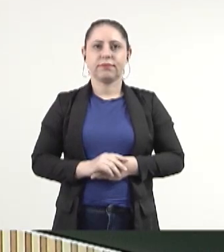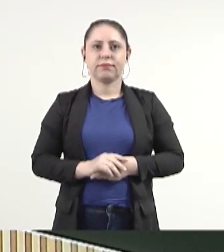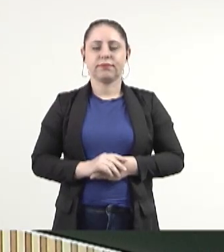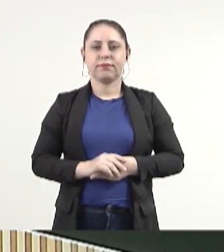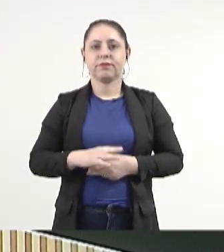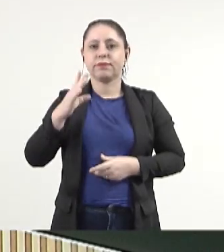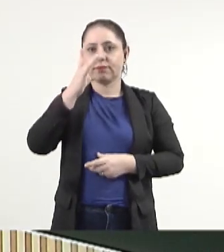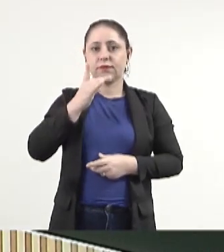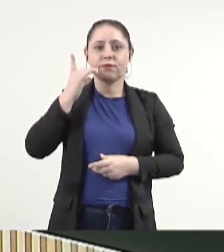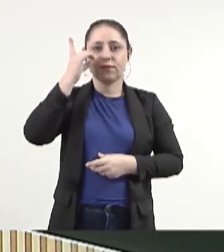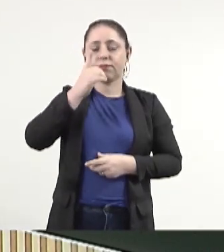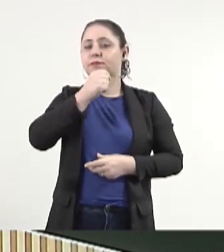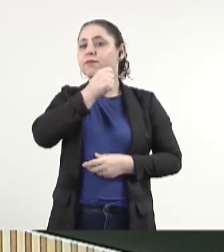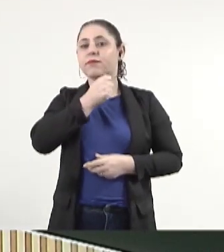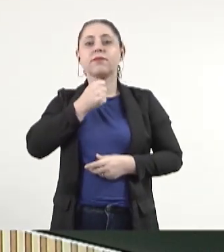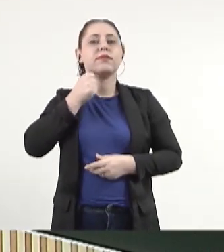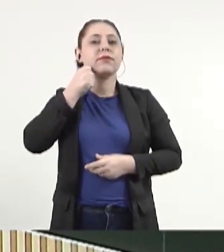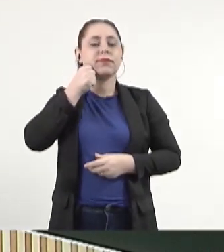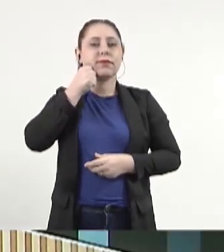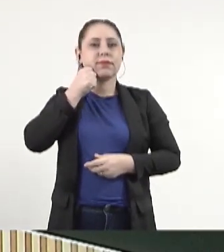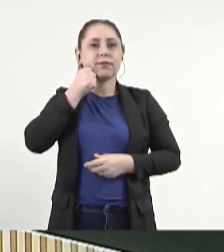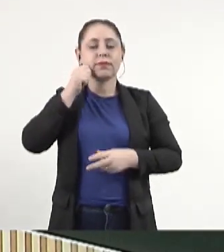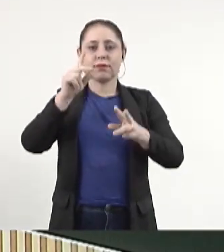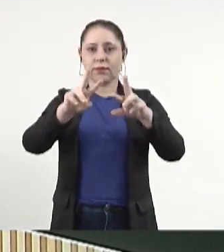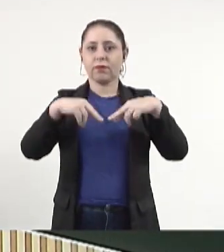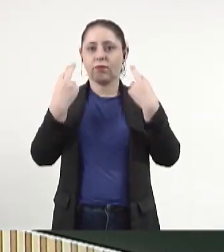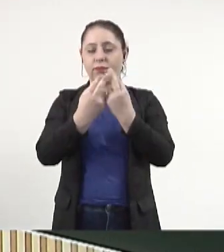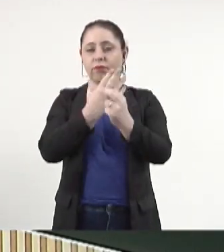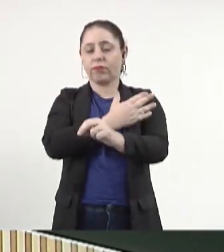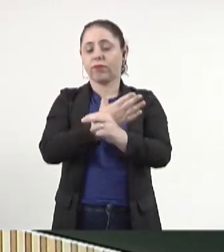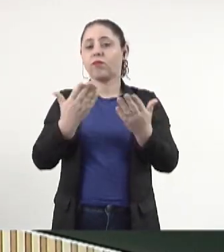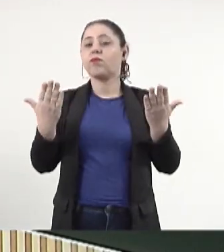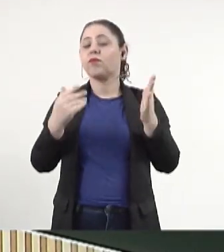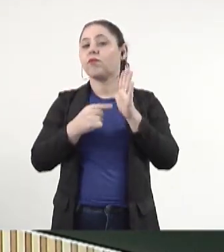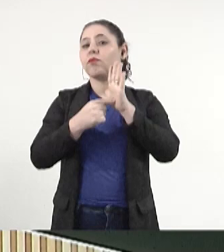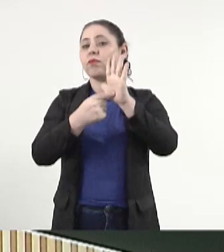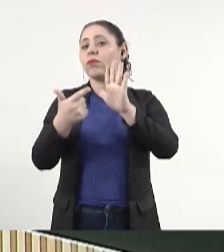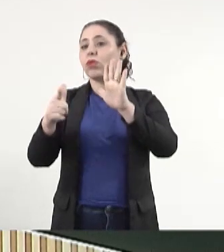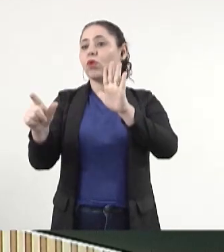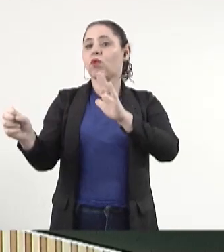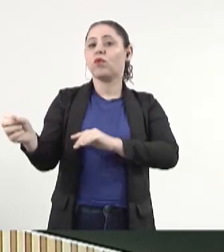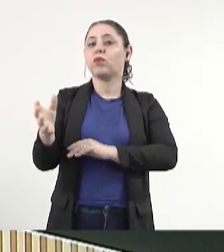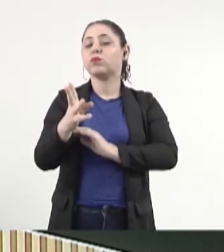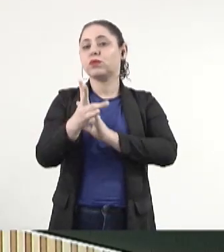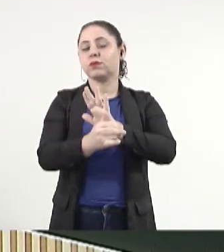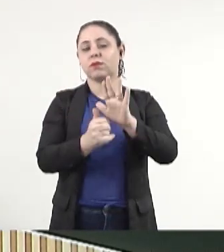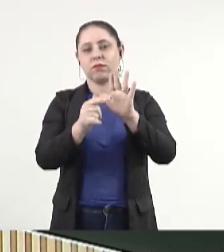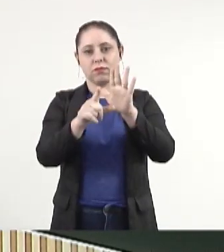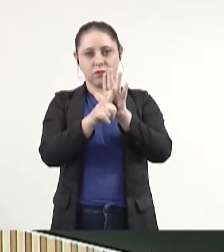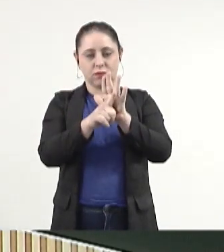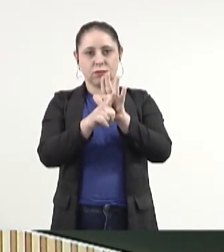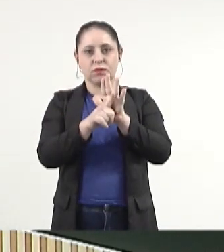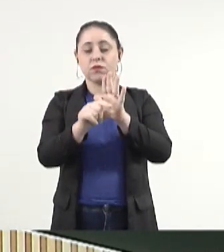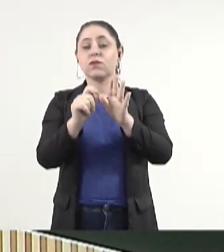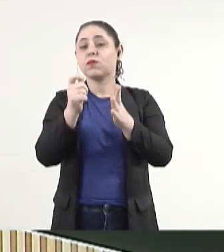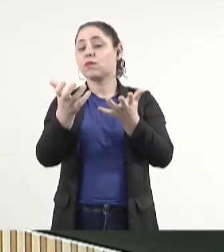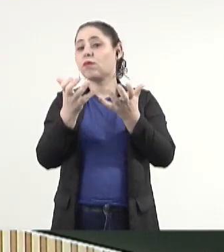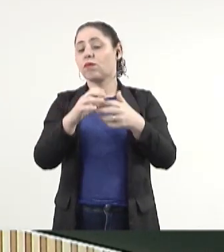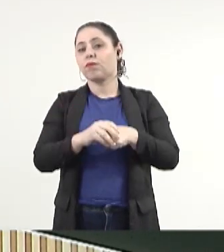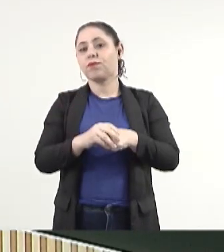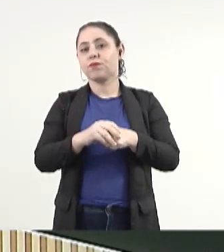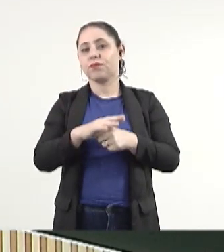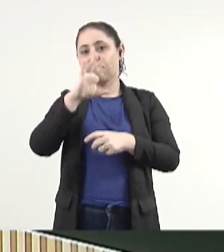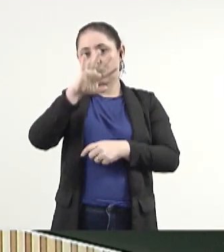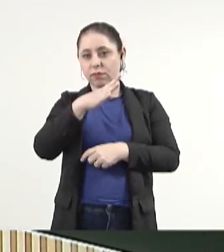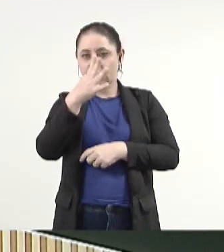E o deputado Antônio Vaz, na sessão de hoje, apresentou um novo projeto de lei e que pretende incluir